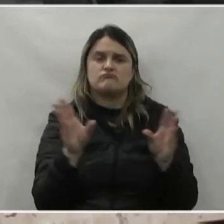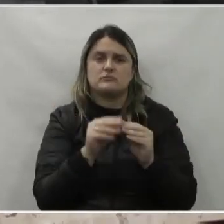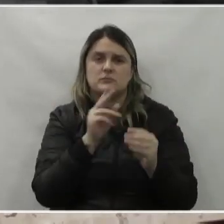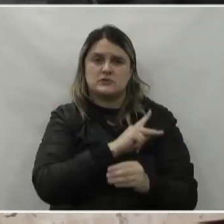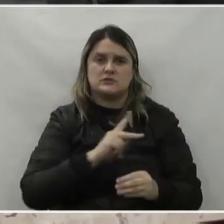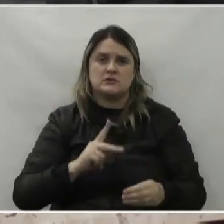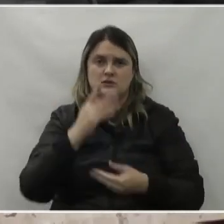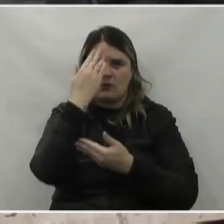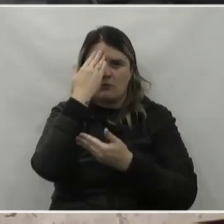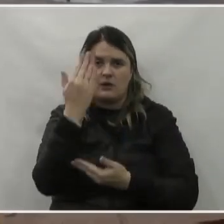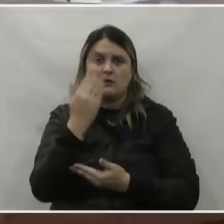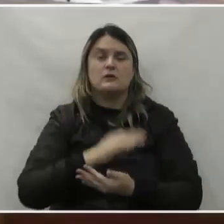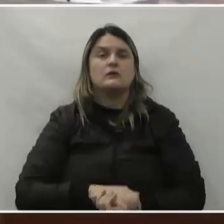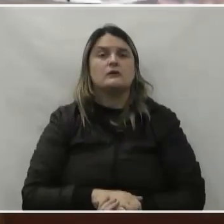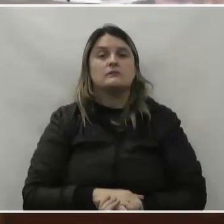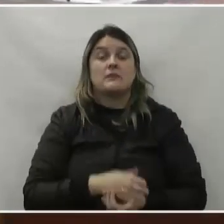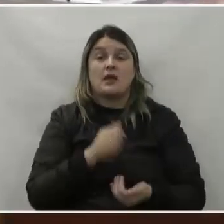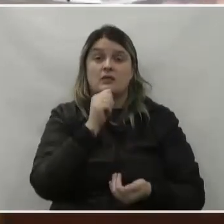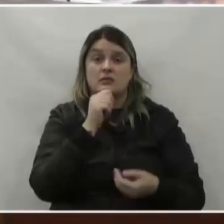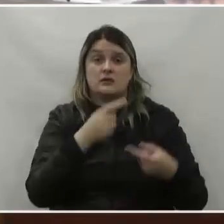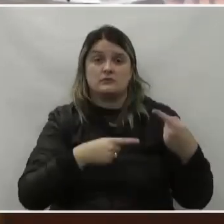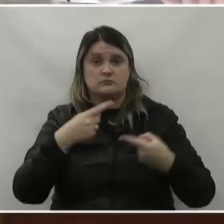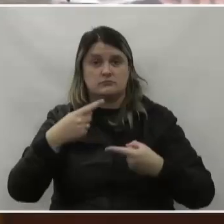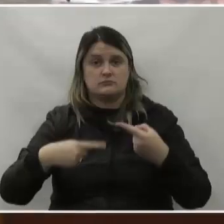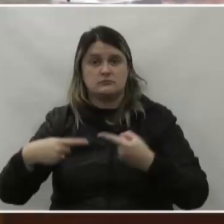presidente. Obrigado. Em discussão?